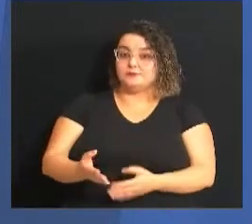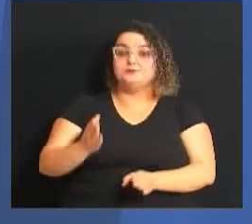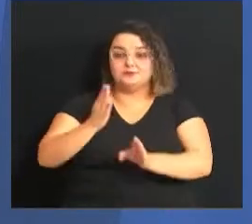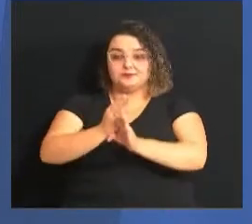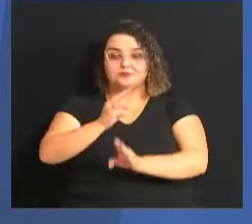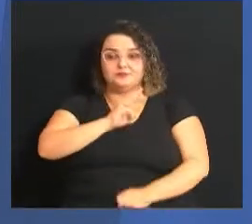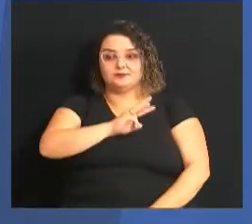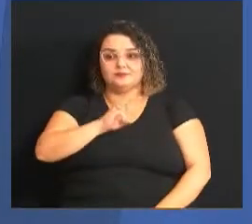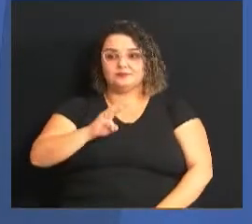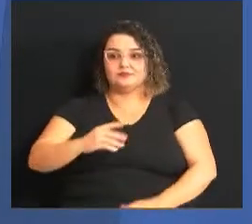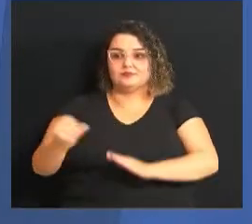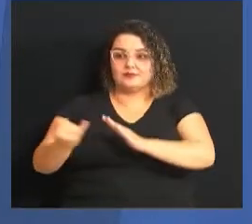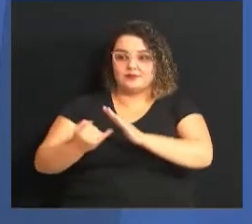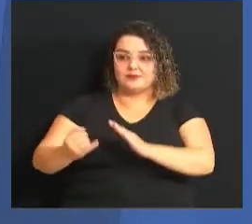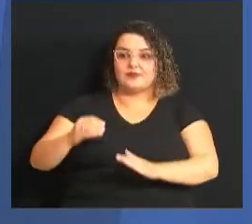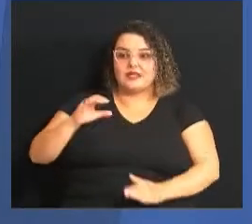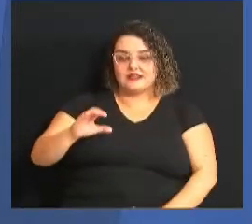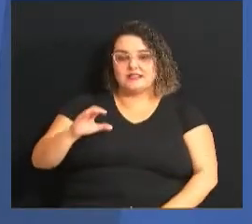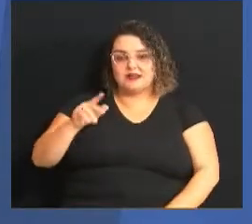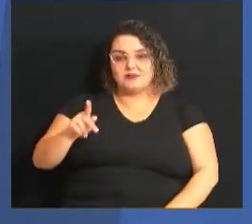site